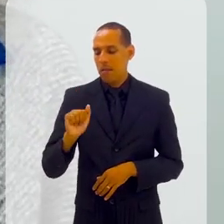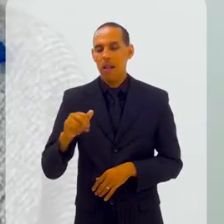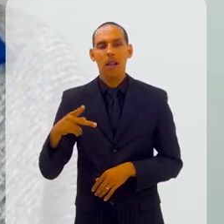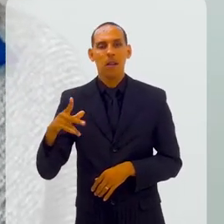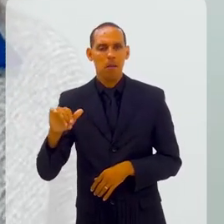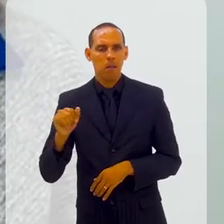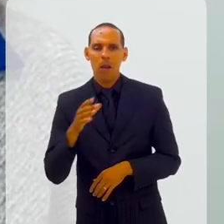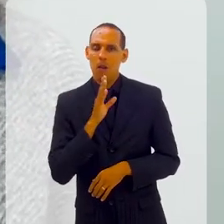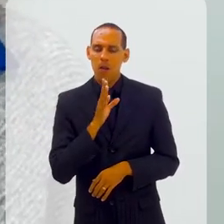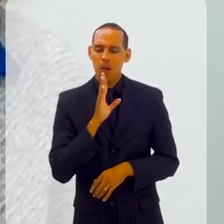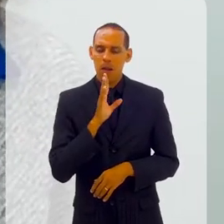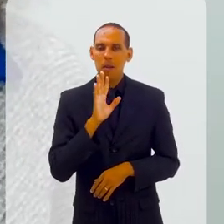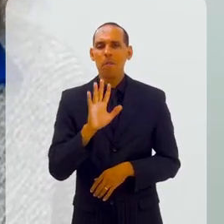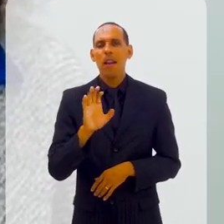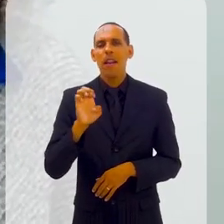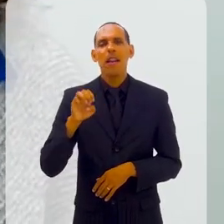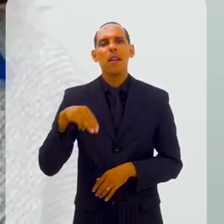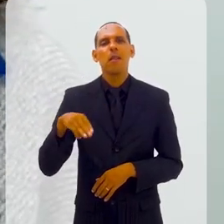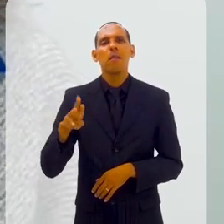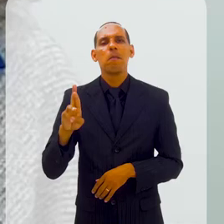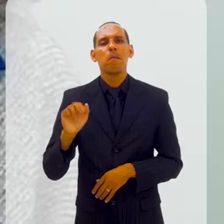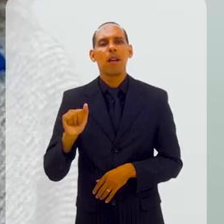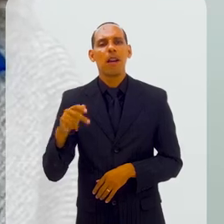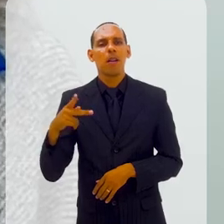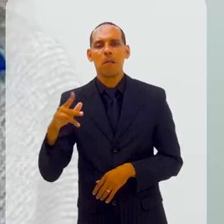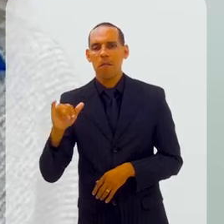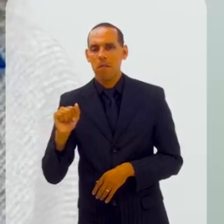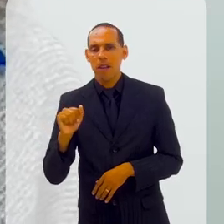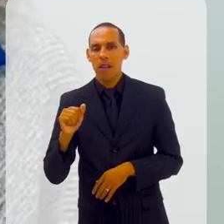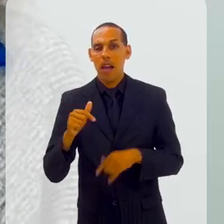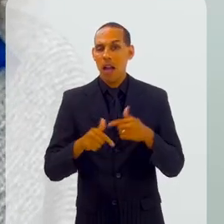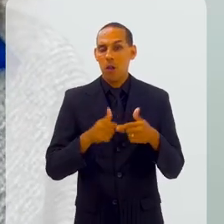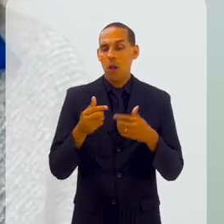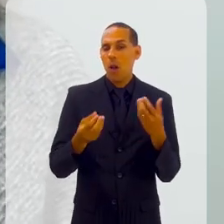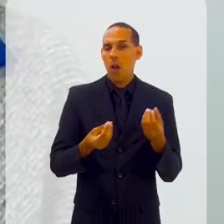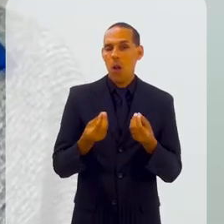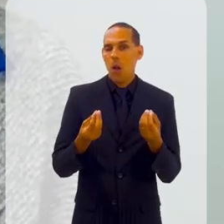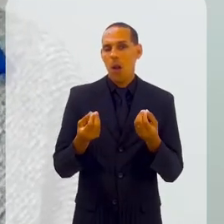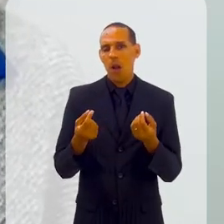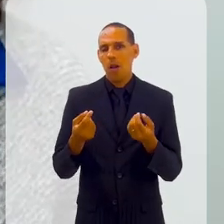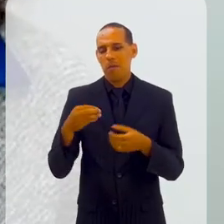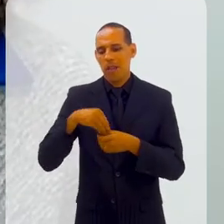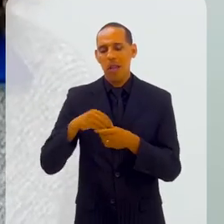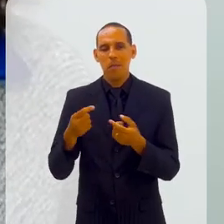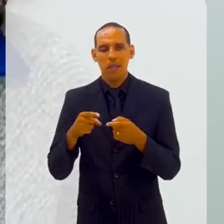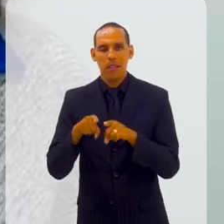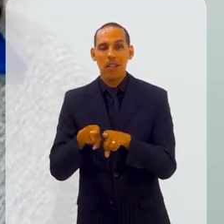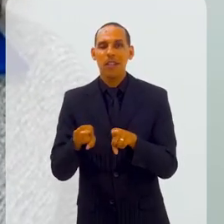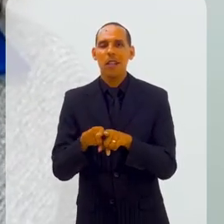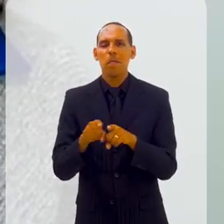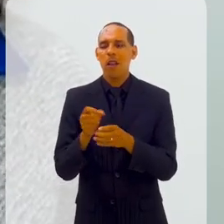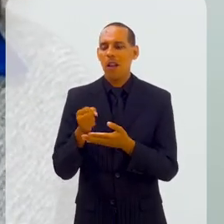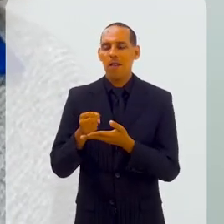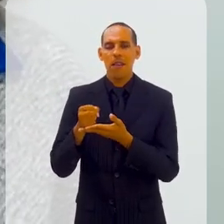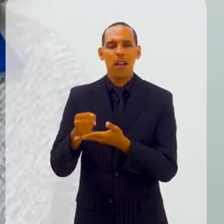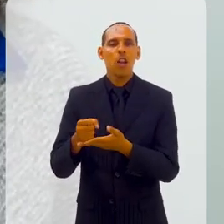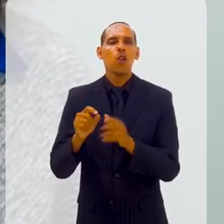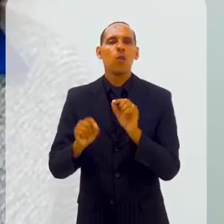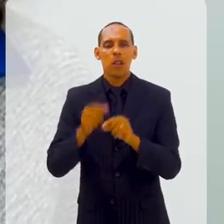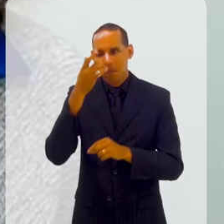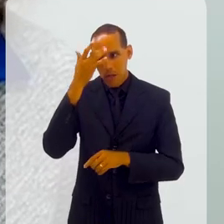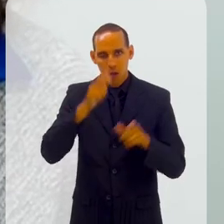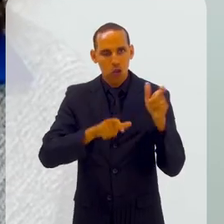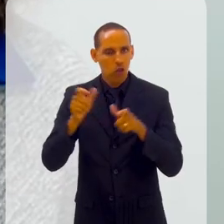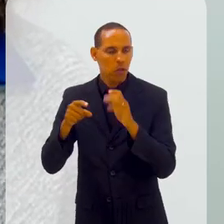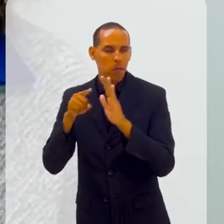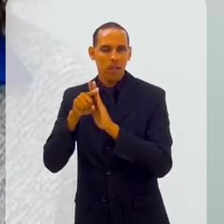Embrapa pode atuar né nessa parceria e oferecendo também o conhecimento dos seus pesquisadores para esse desenvolvimento